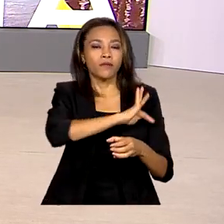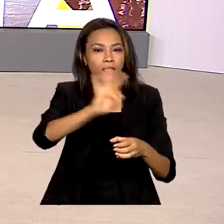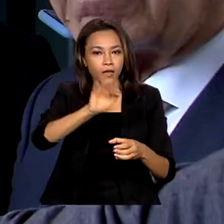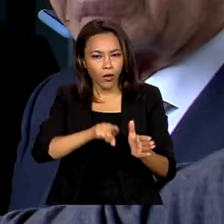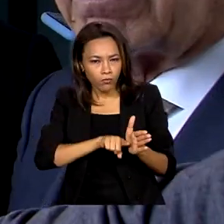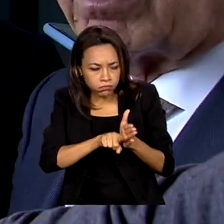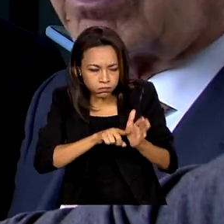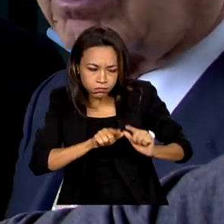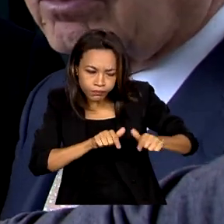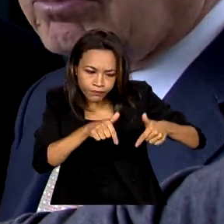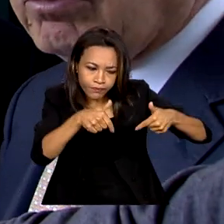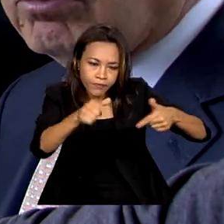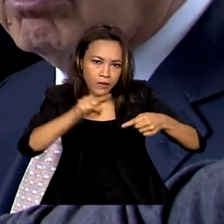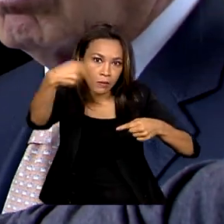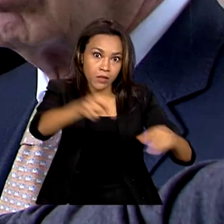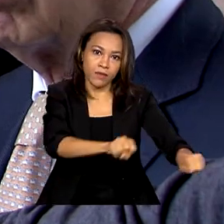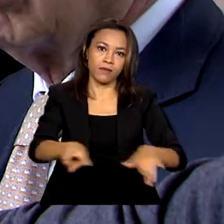semana.